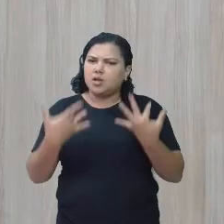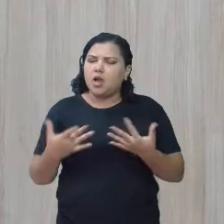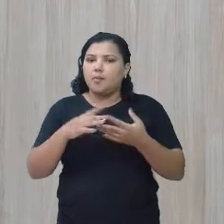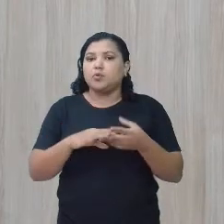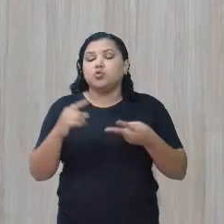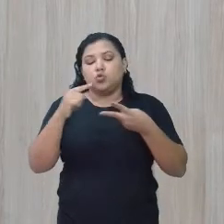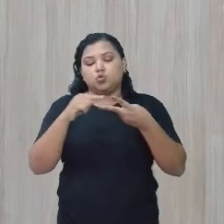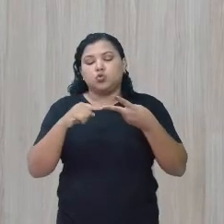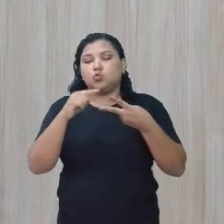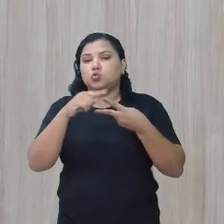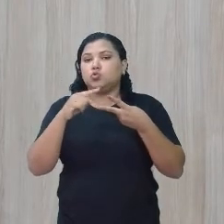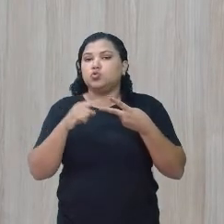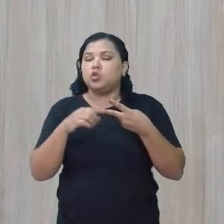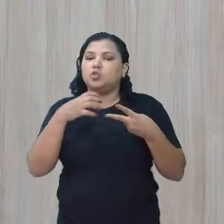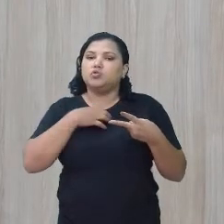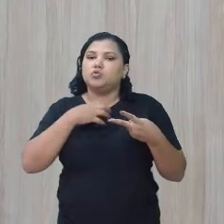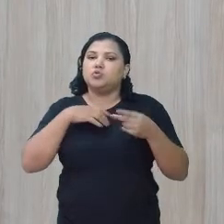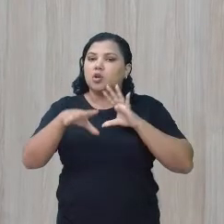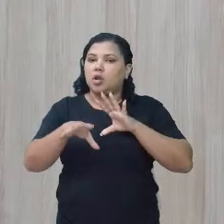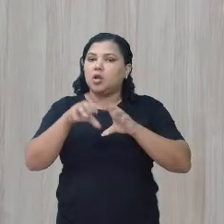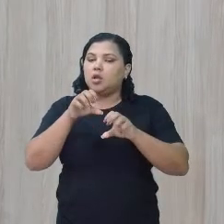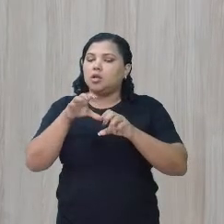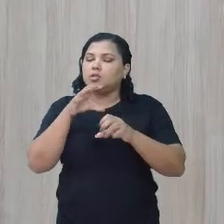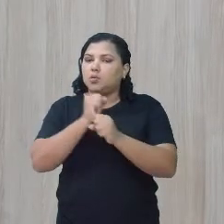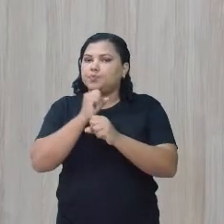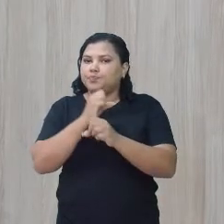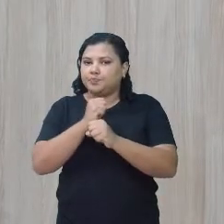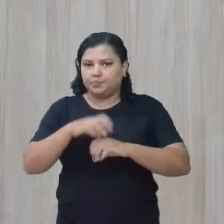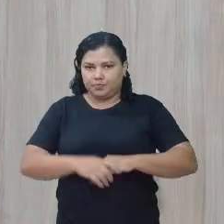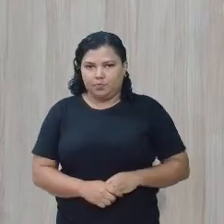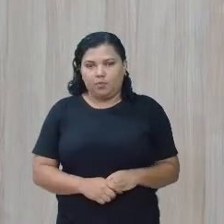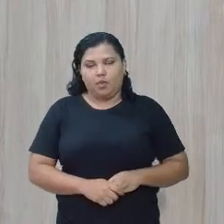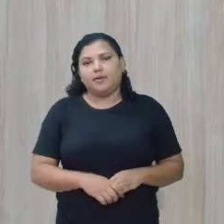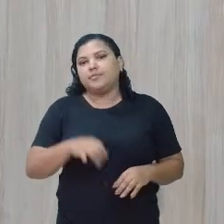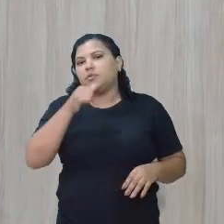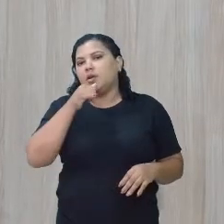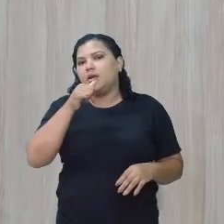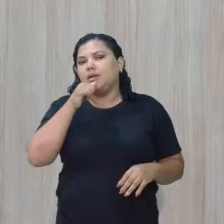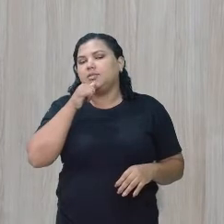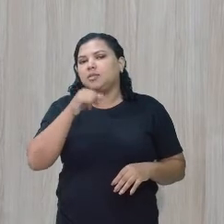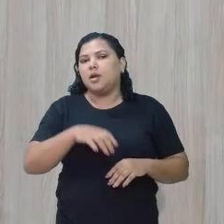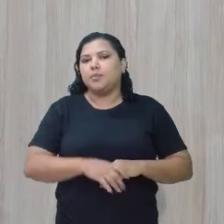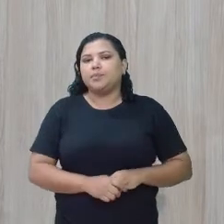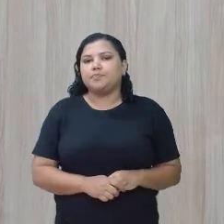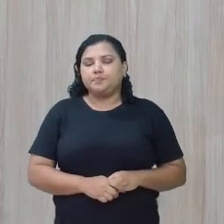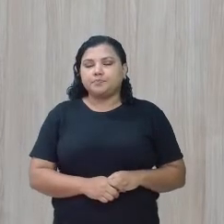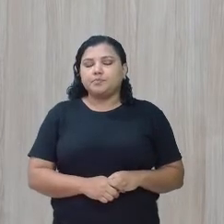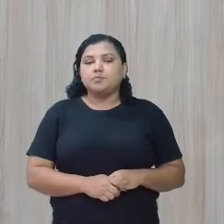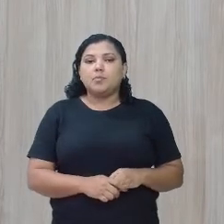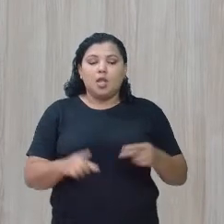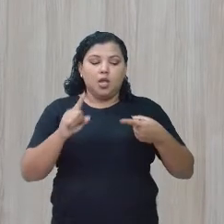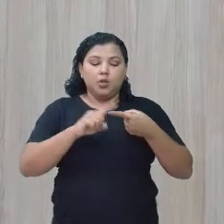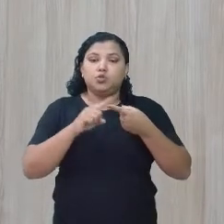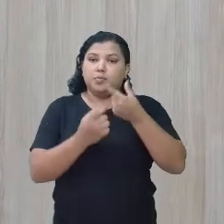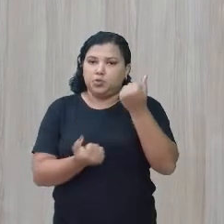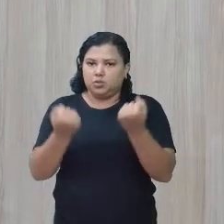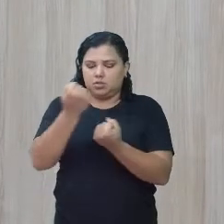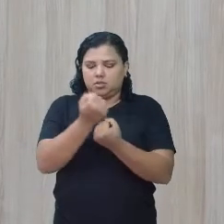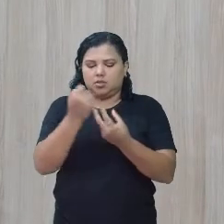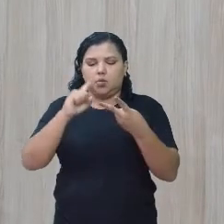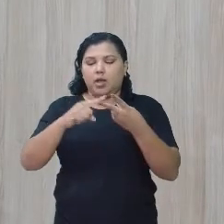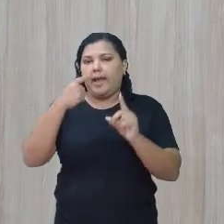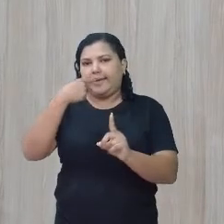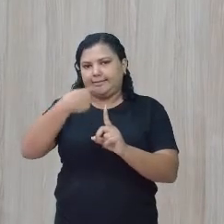dois métodos de resolução, o método da substituição e o método também da adição. Tá joia?